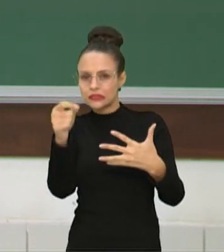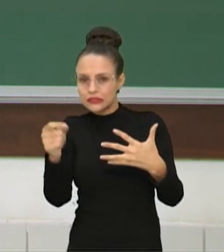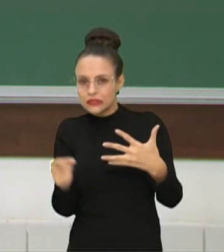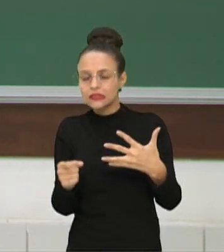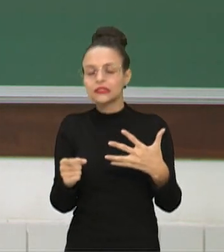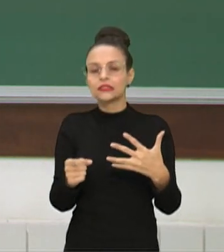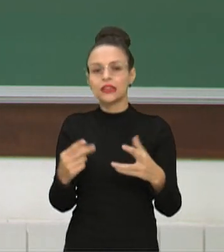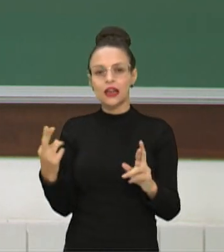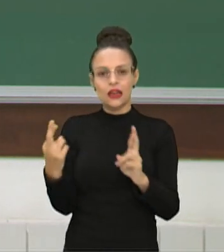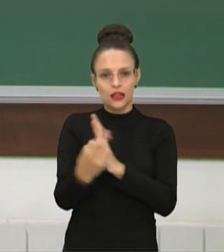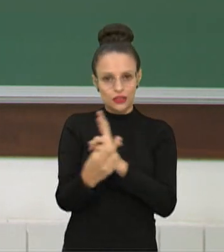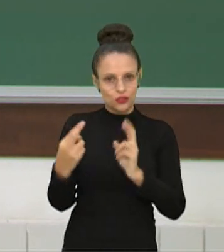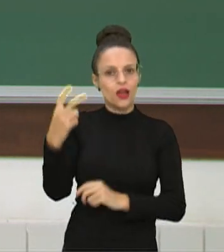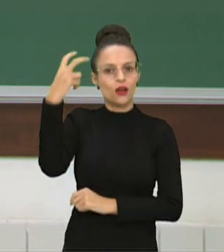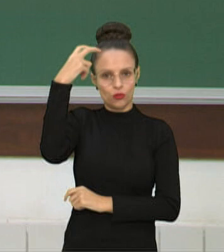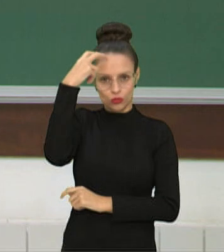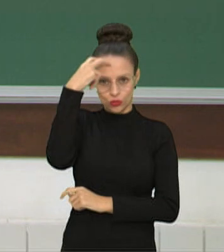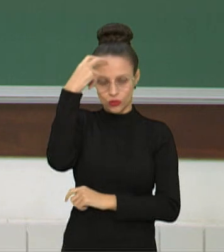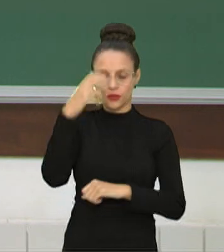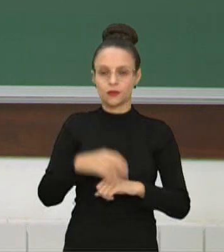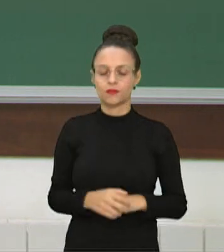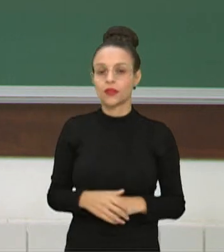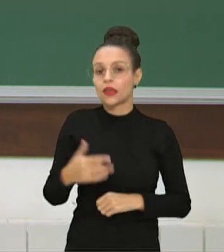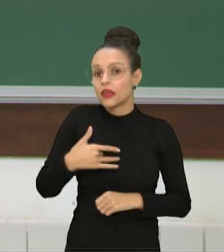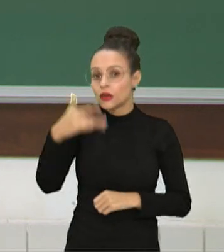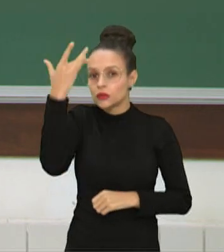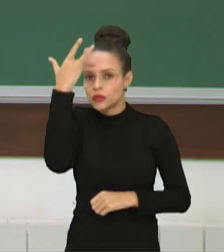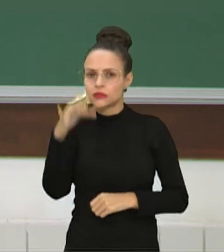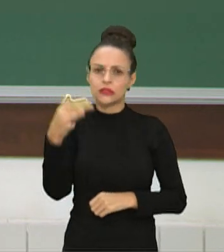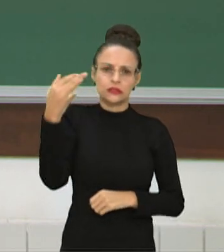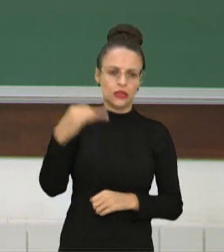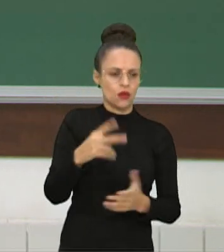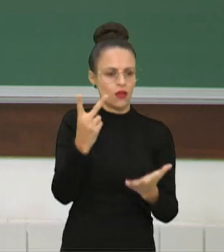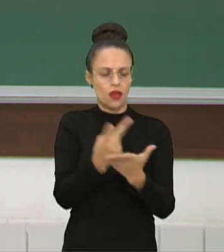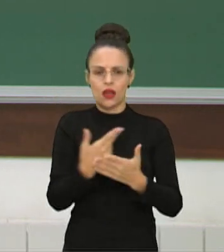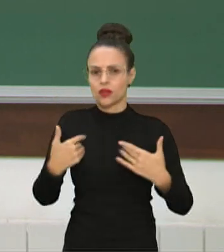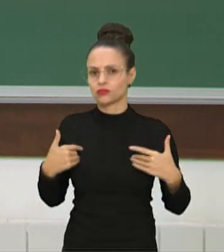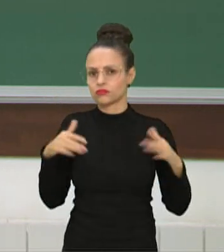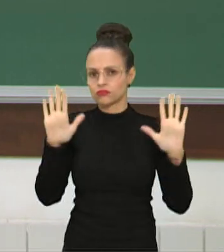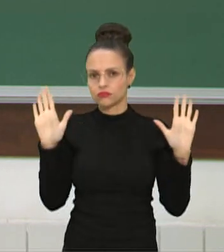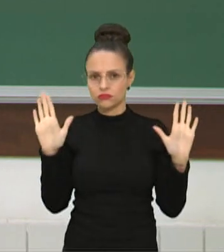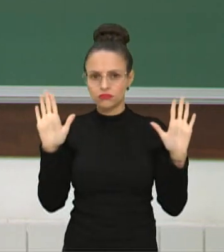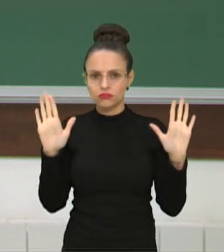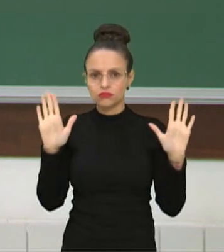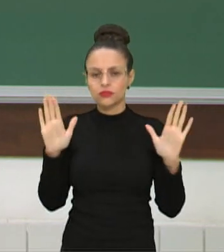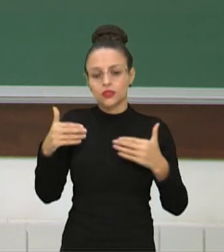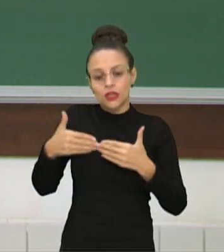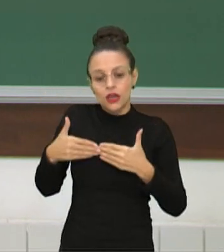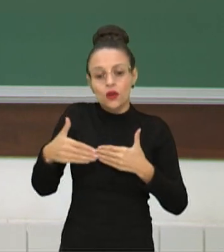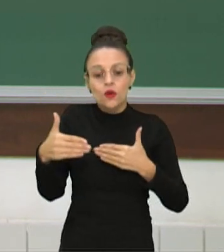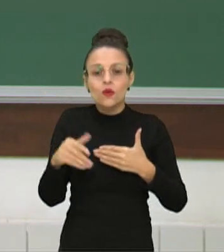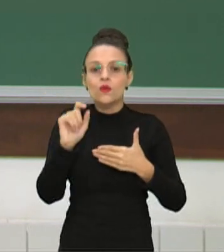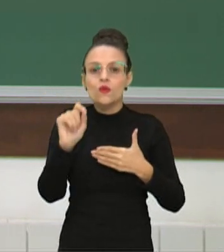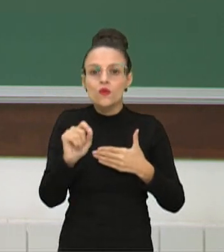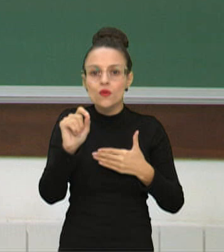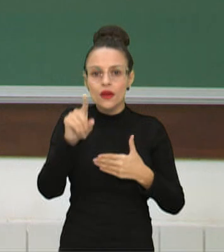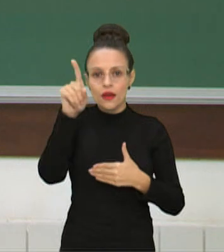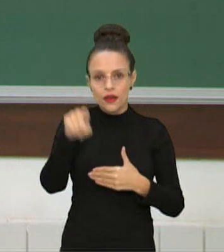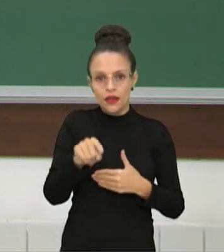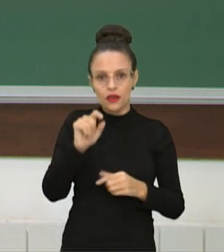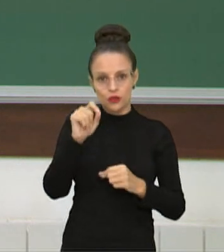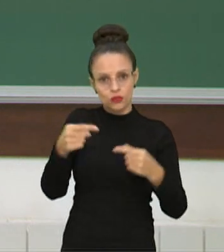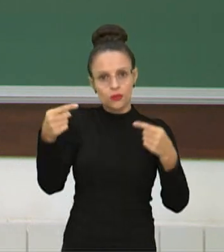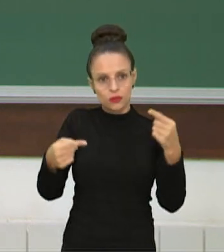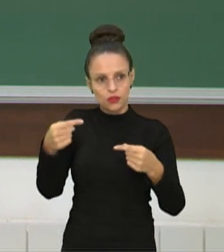relacionadas à nossa cultura. Eu não sei se está certo ou se está errado, estou dizendo de onde partiu isso, e é o